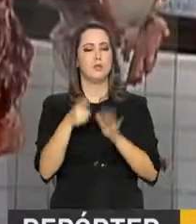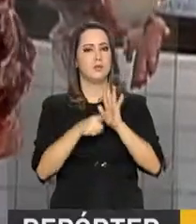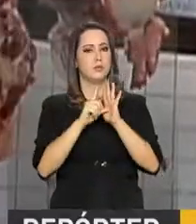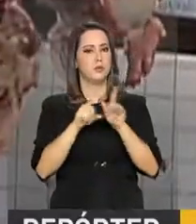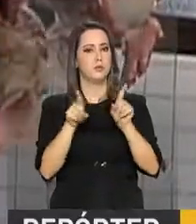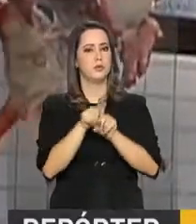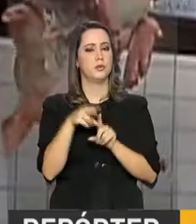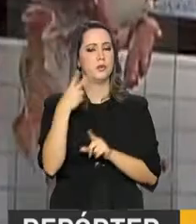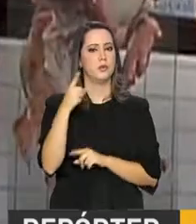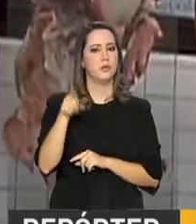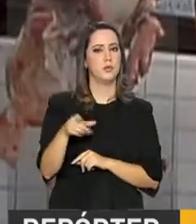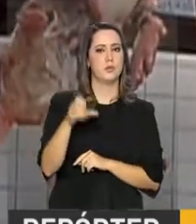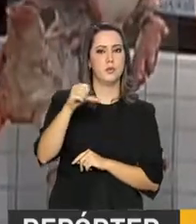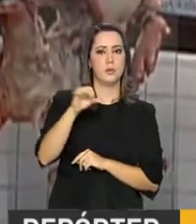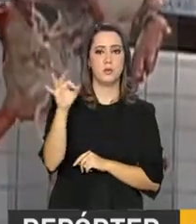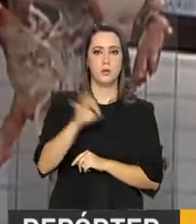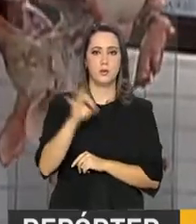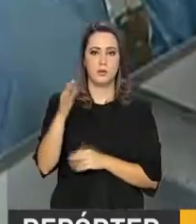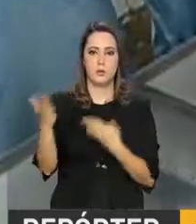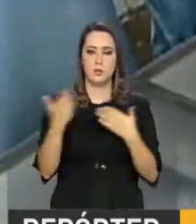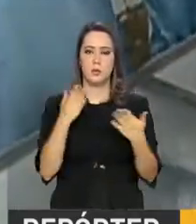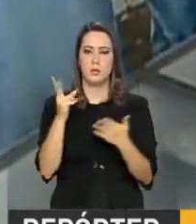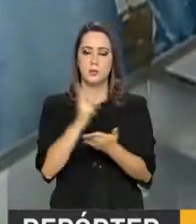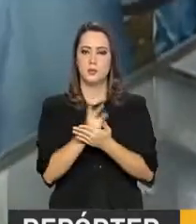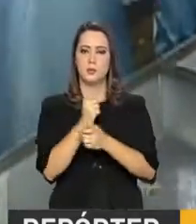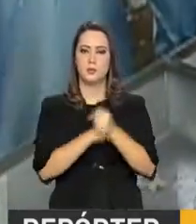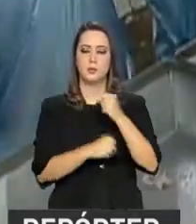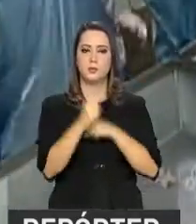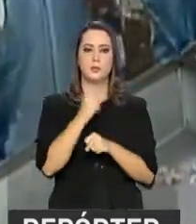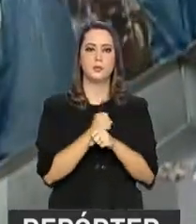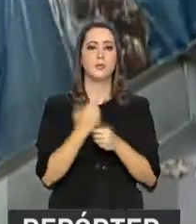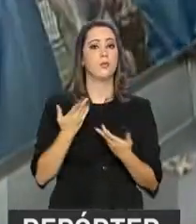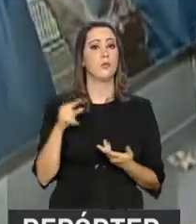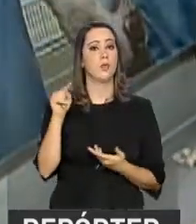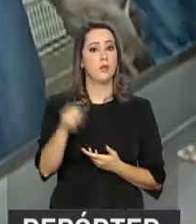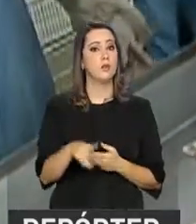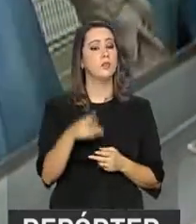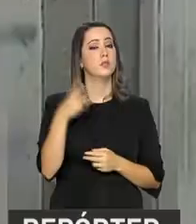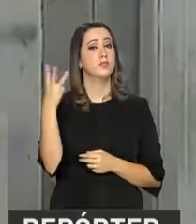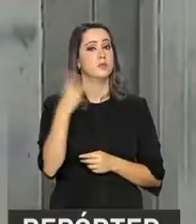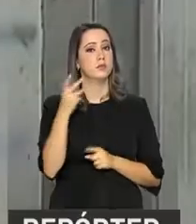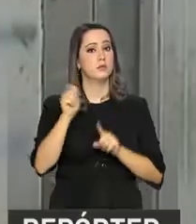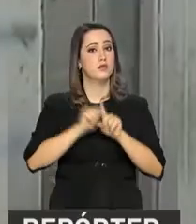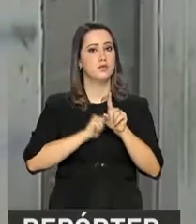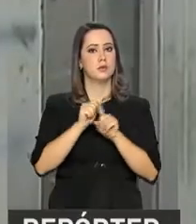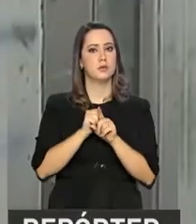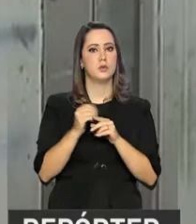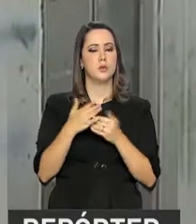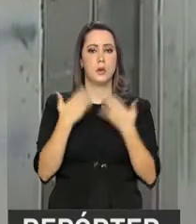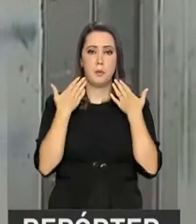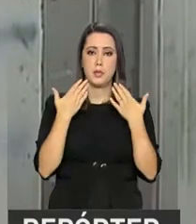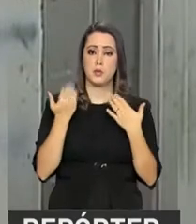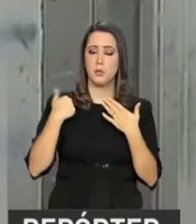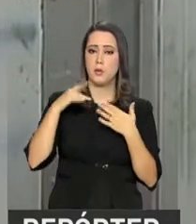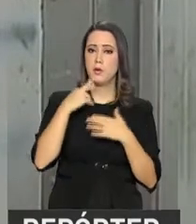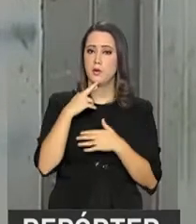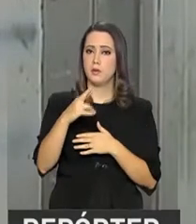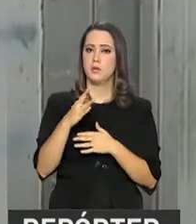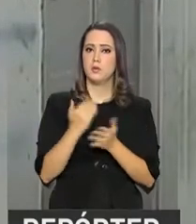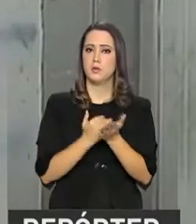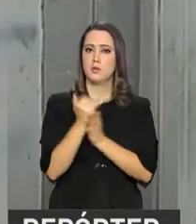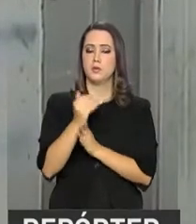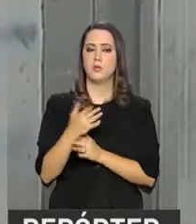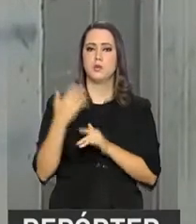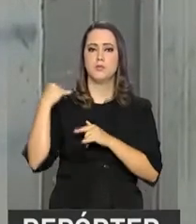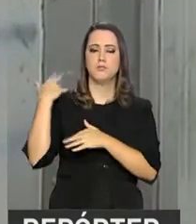2,9 por cento comparado ao mesmo período de 2010 16 esse foi o trimestre que apresentou o maior resultado desde